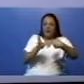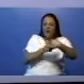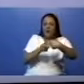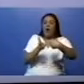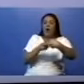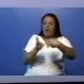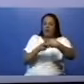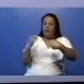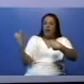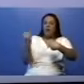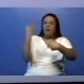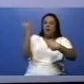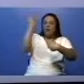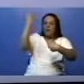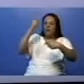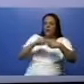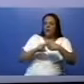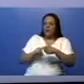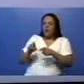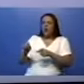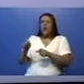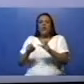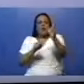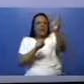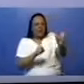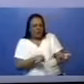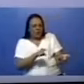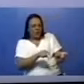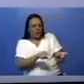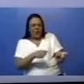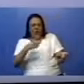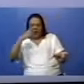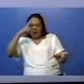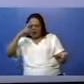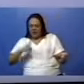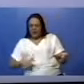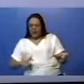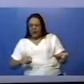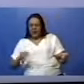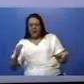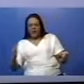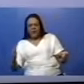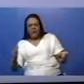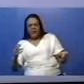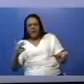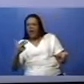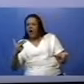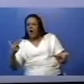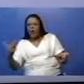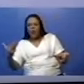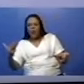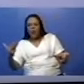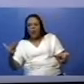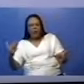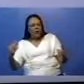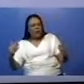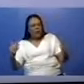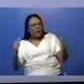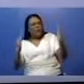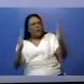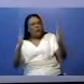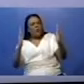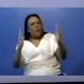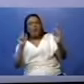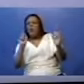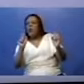o sujeito, o que ele é? O ser sobre o qual se declara algo, certo? Então, é do que